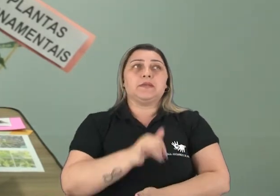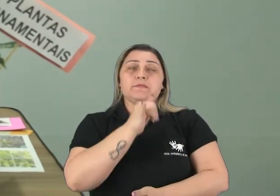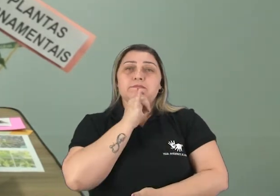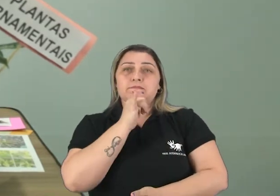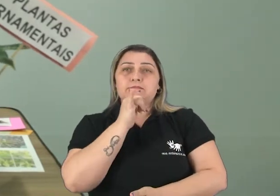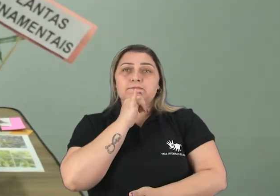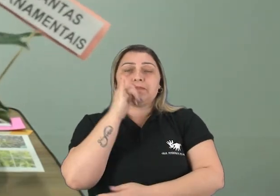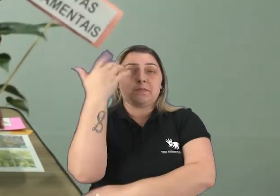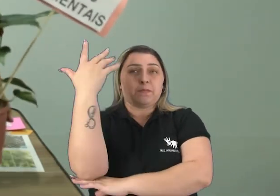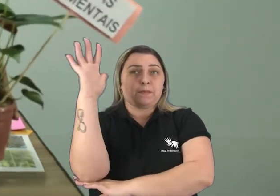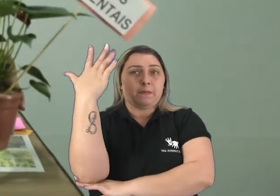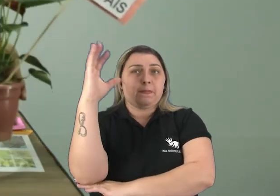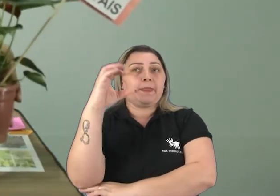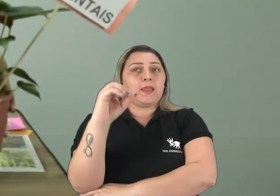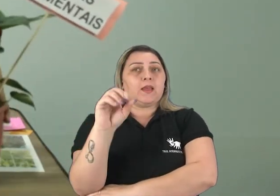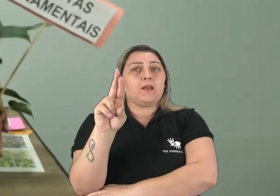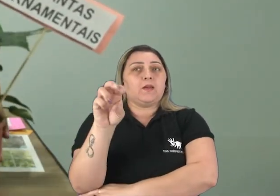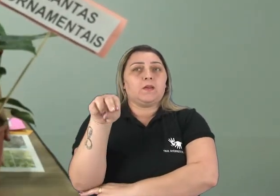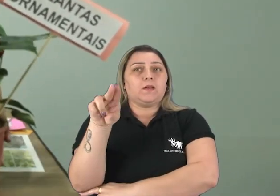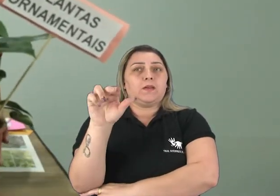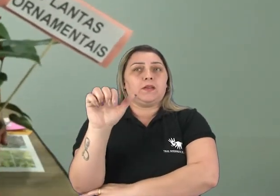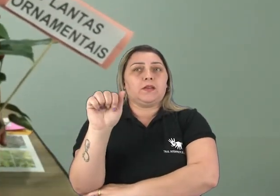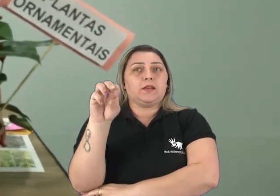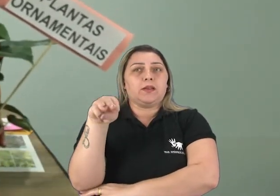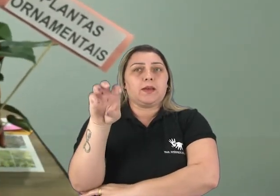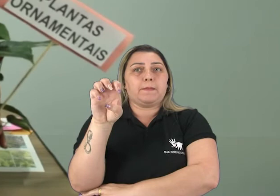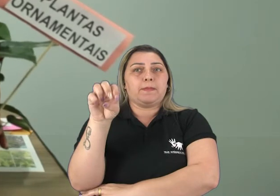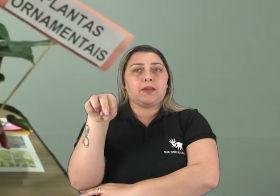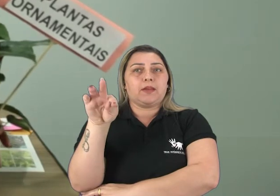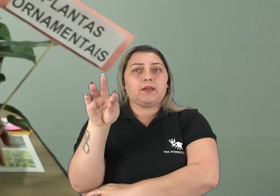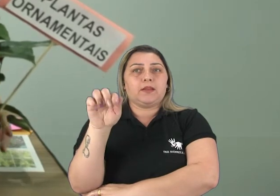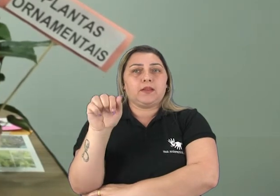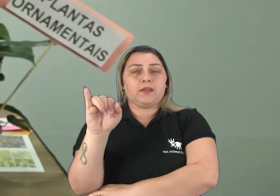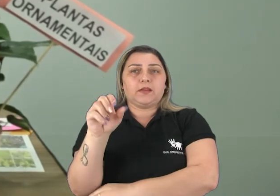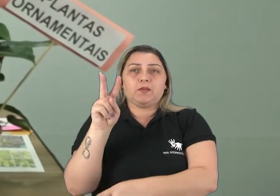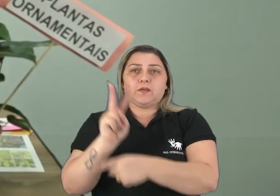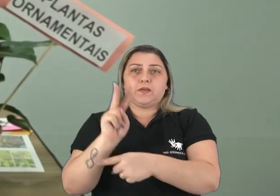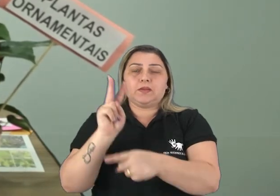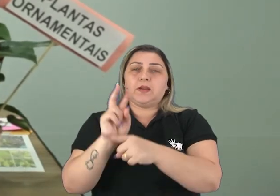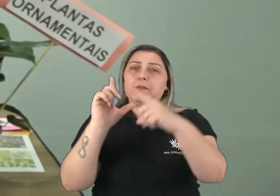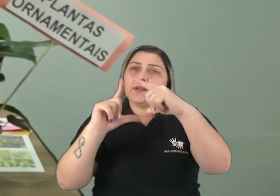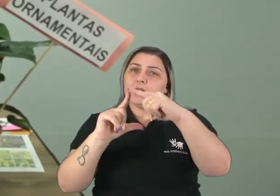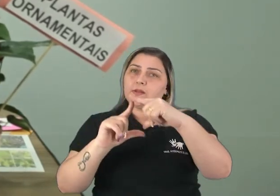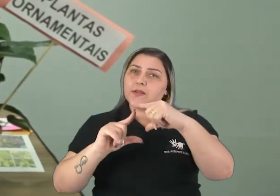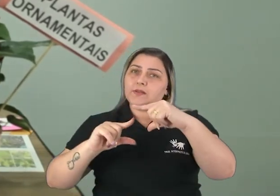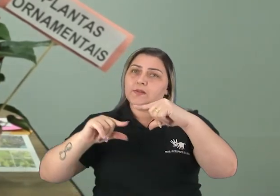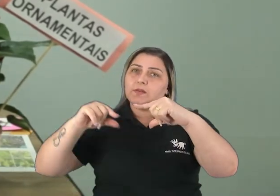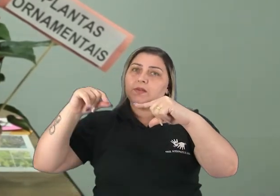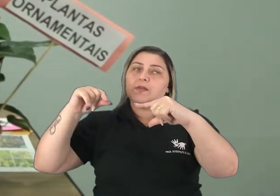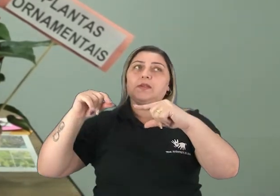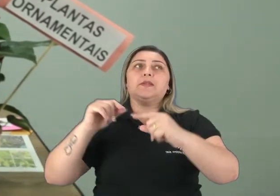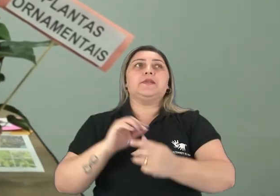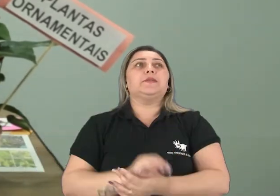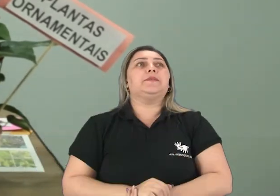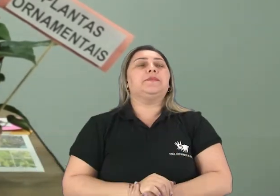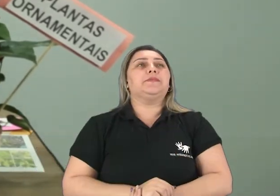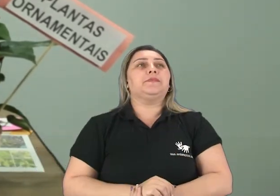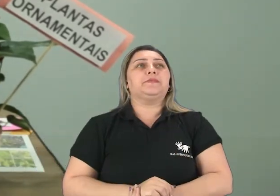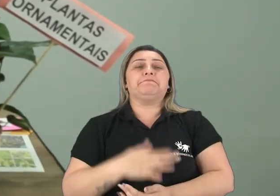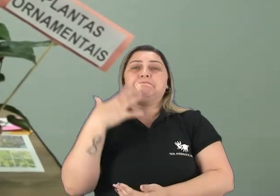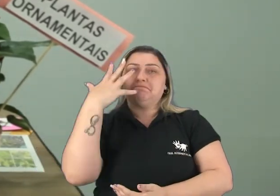de plantas ornamentais, são cultivadas por suas folhas, que são